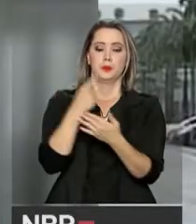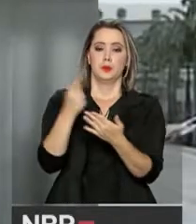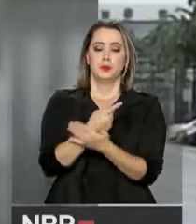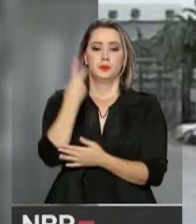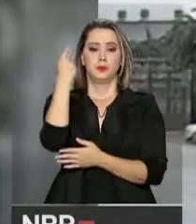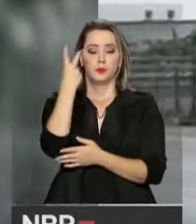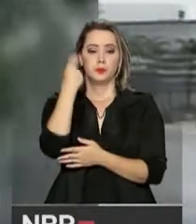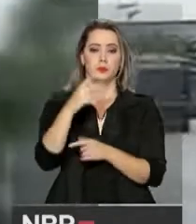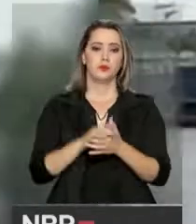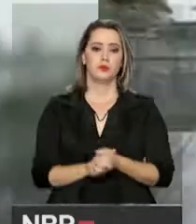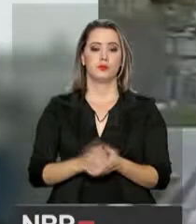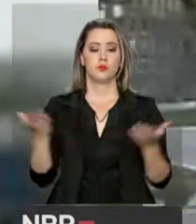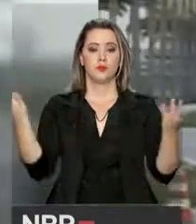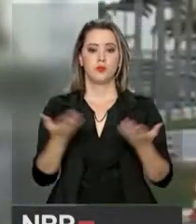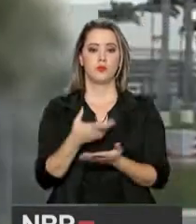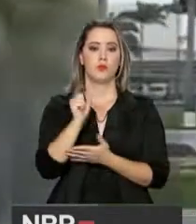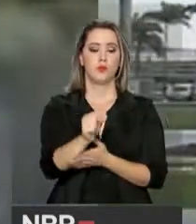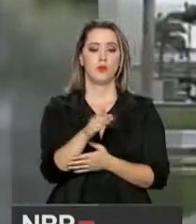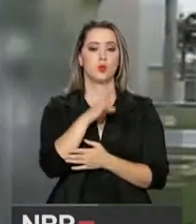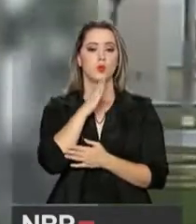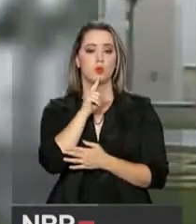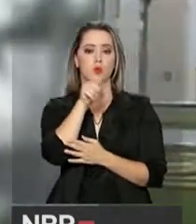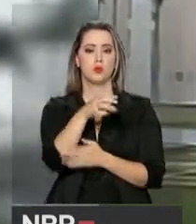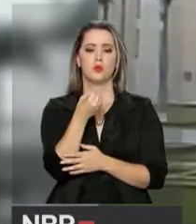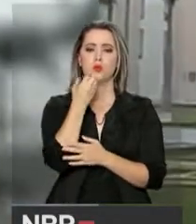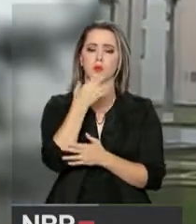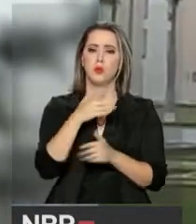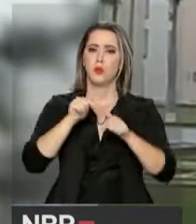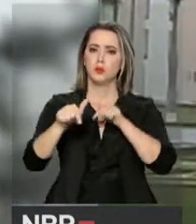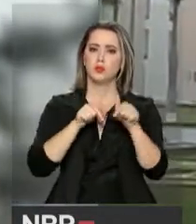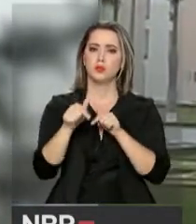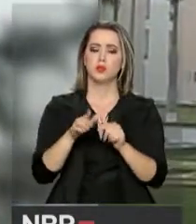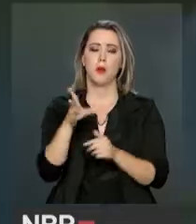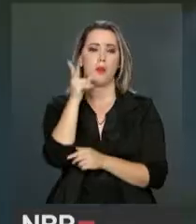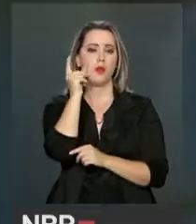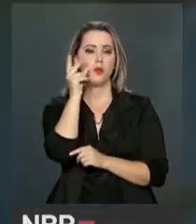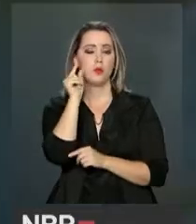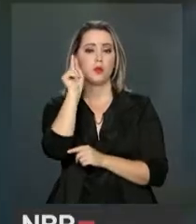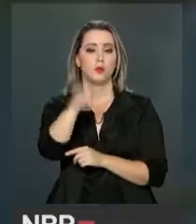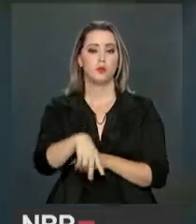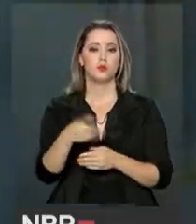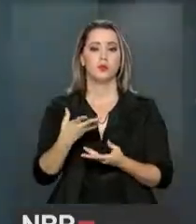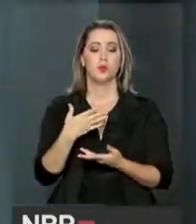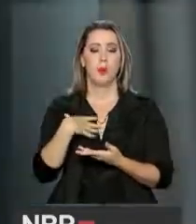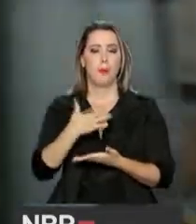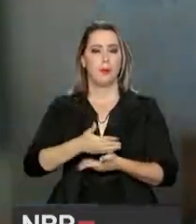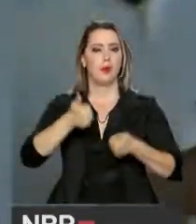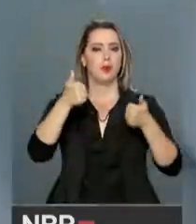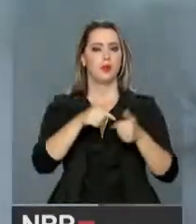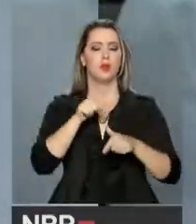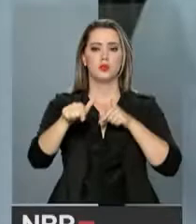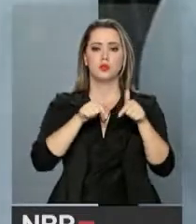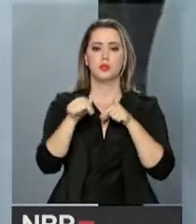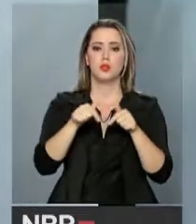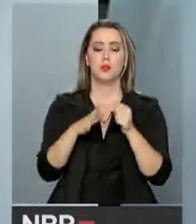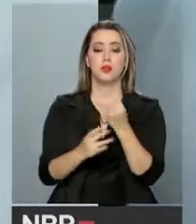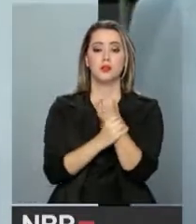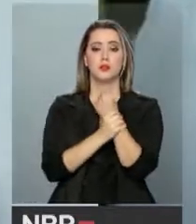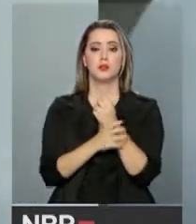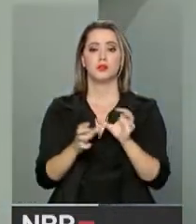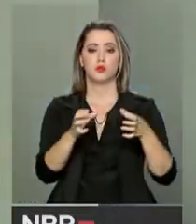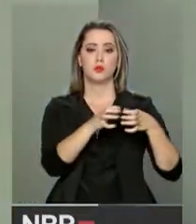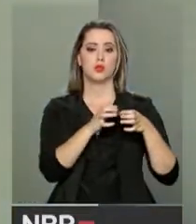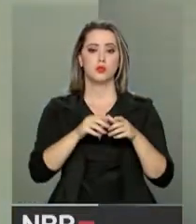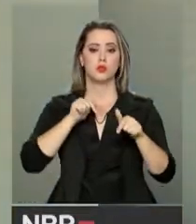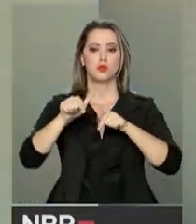A companhia, hoje considerada referência em boas práticas no estado do Ceará, reforçou ações de saúde e segurança no ambiente de